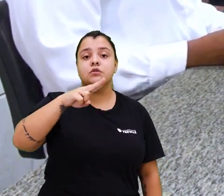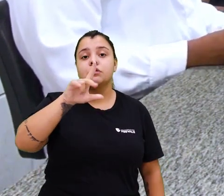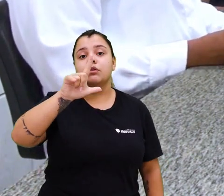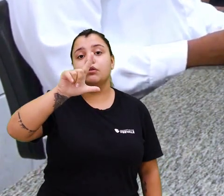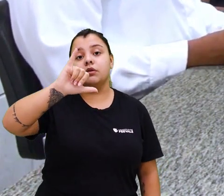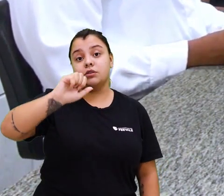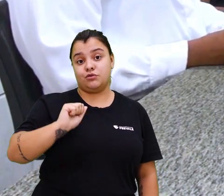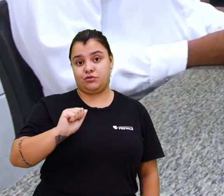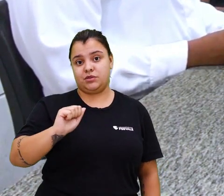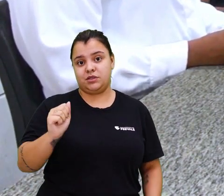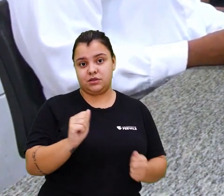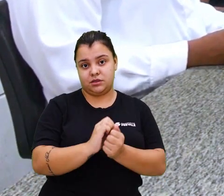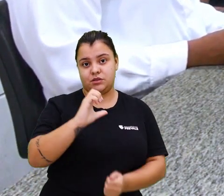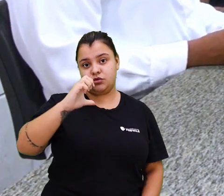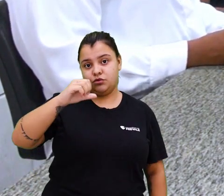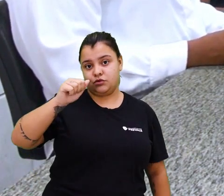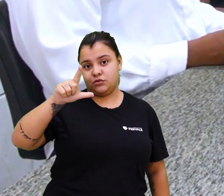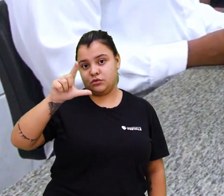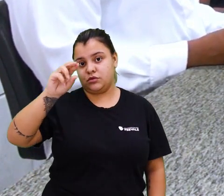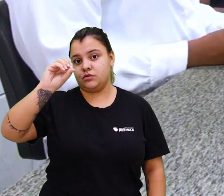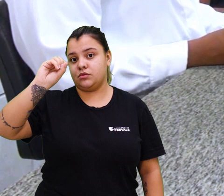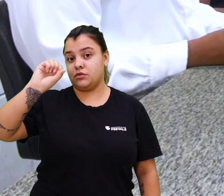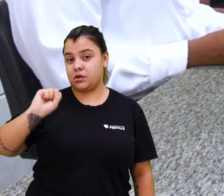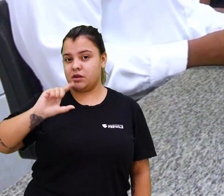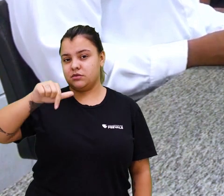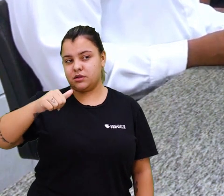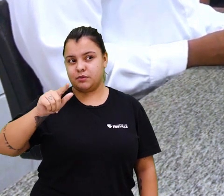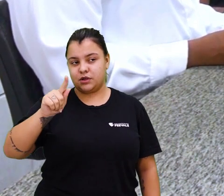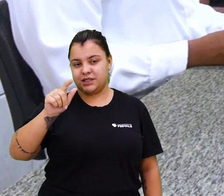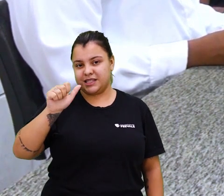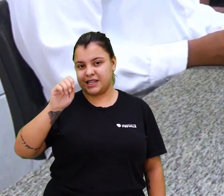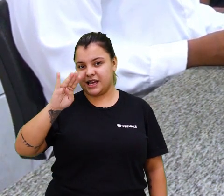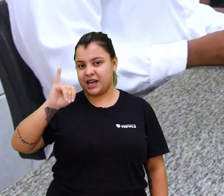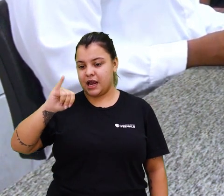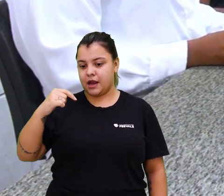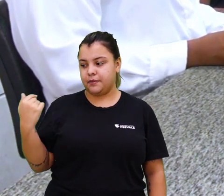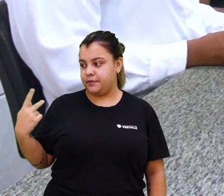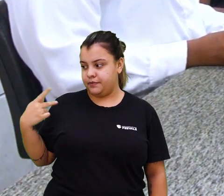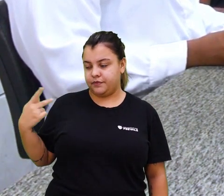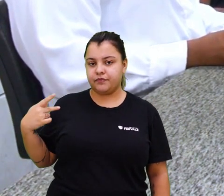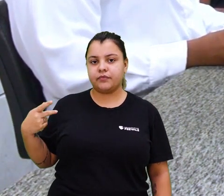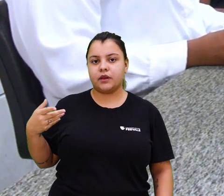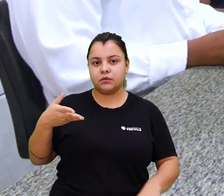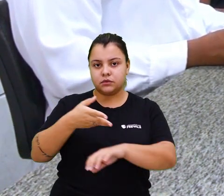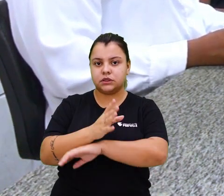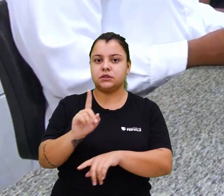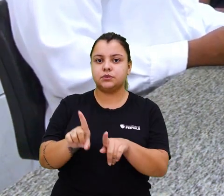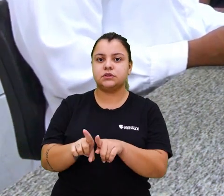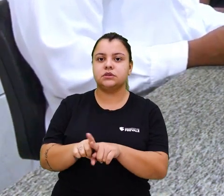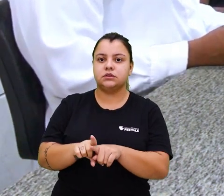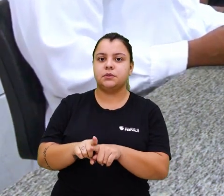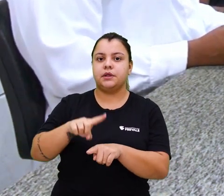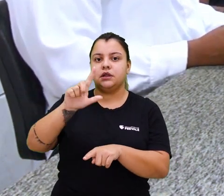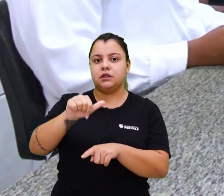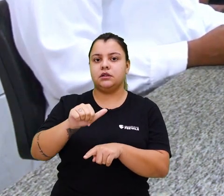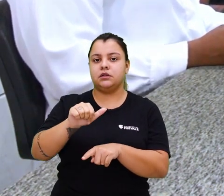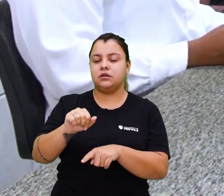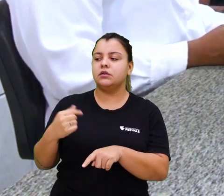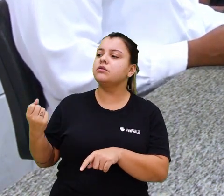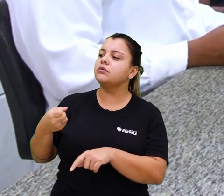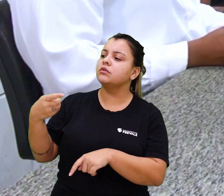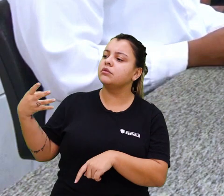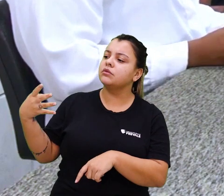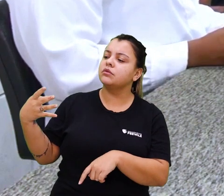começou o Carlos e a Júlia e depois eu e a gab a gente Recebeu o convite de entrar junto no Hoje vocês são